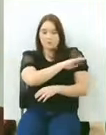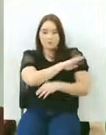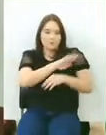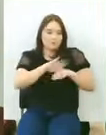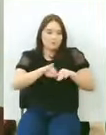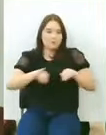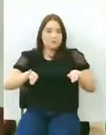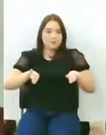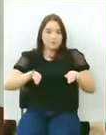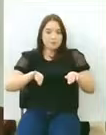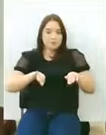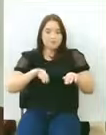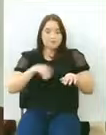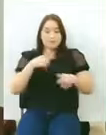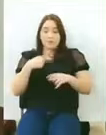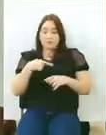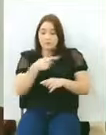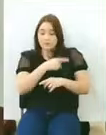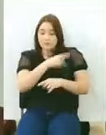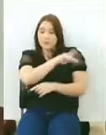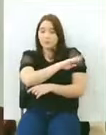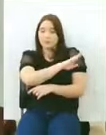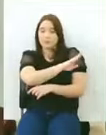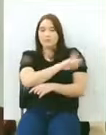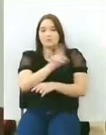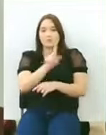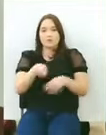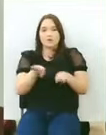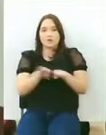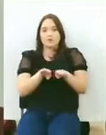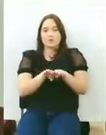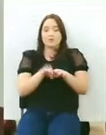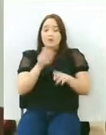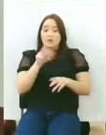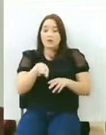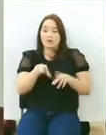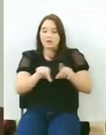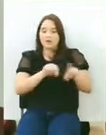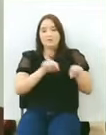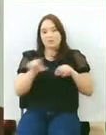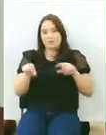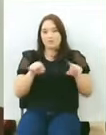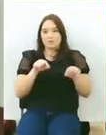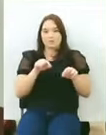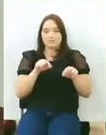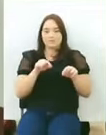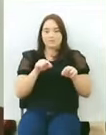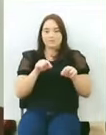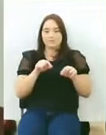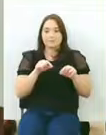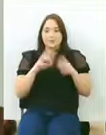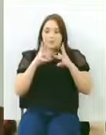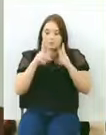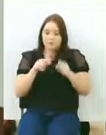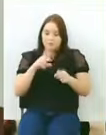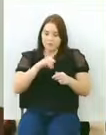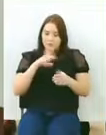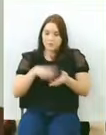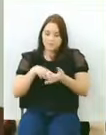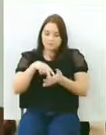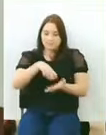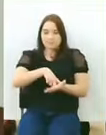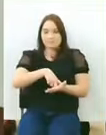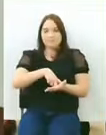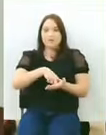leigos. Não, tanto o pastor quanto o presbítero são ordenados pela mesma forma. Todos